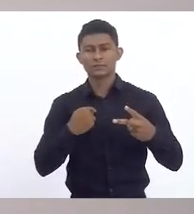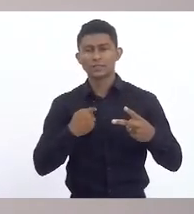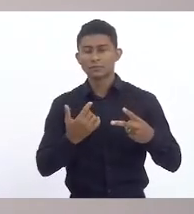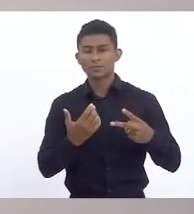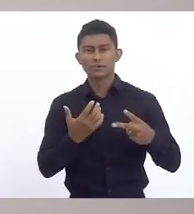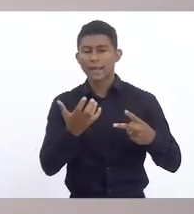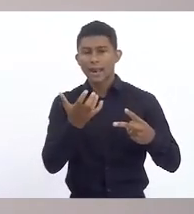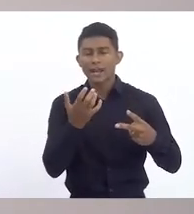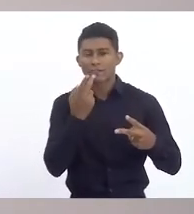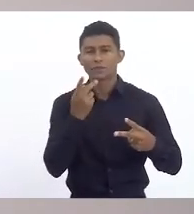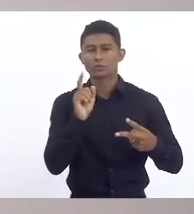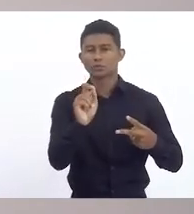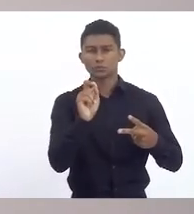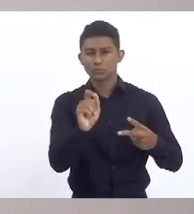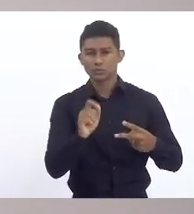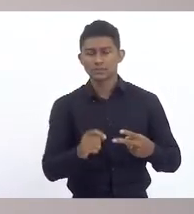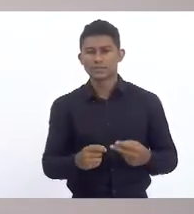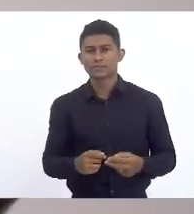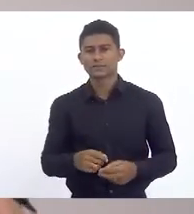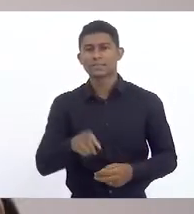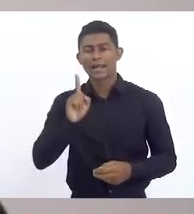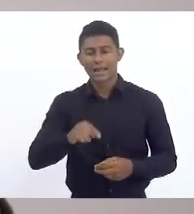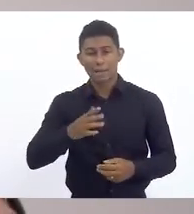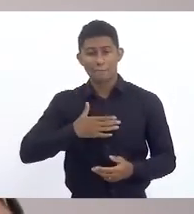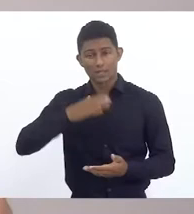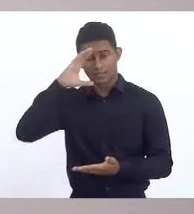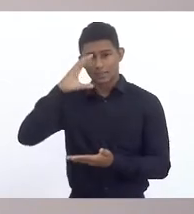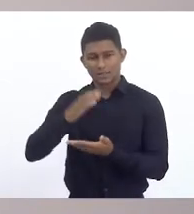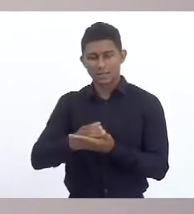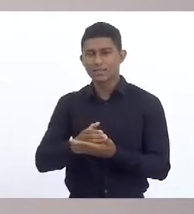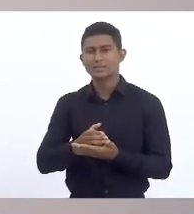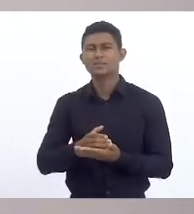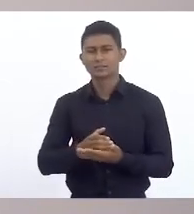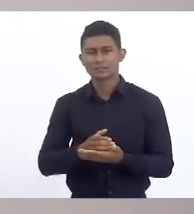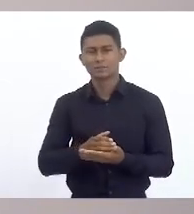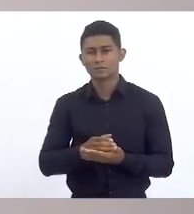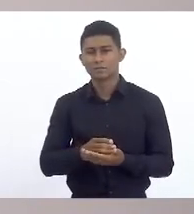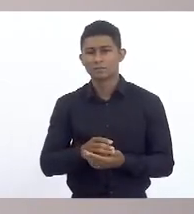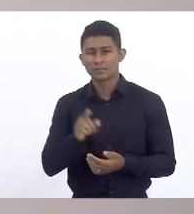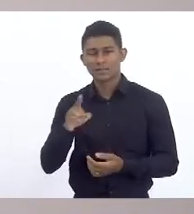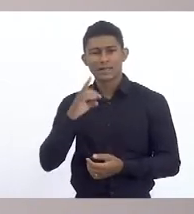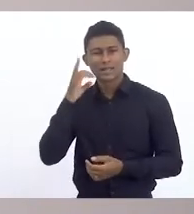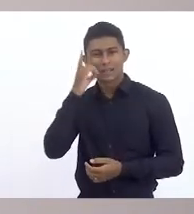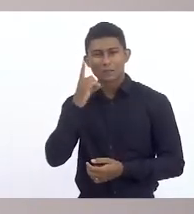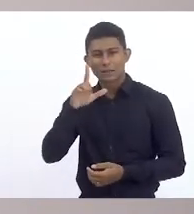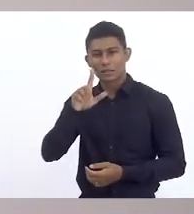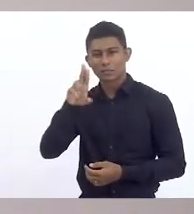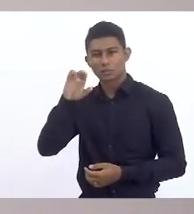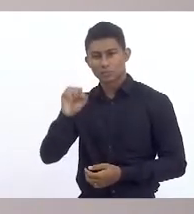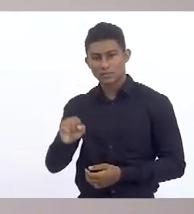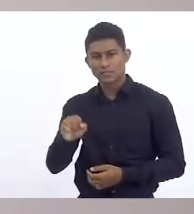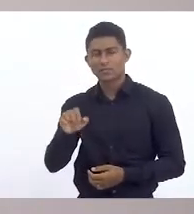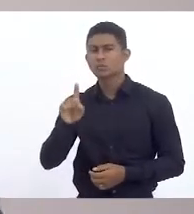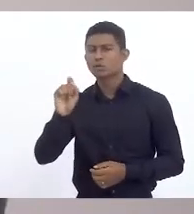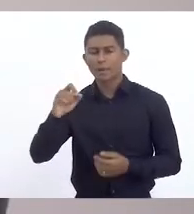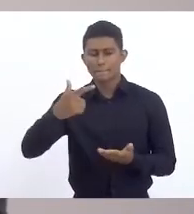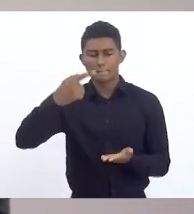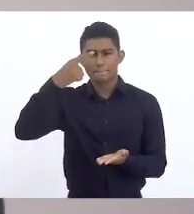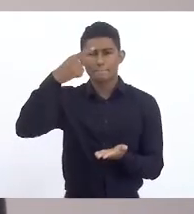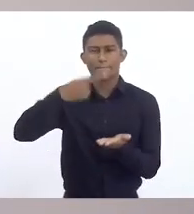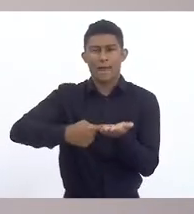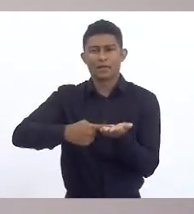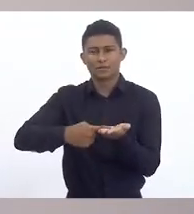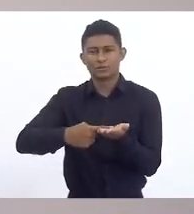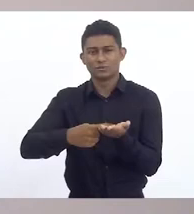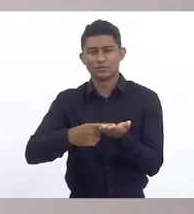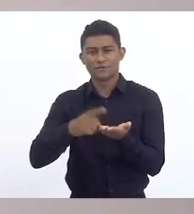Luiz, defender a minha tese a respeito do que disse o deputado Luiz Paulo sobre este pacto federativo que ele